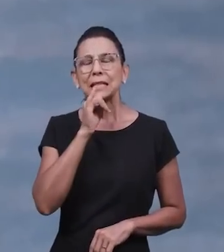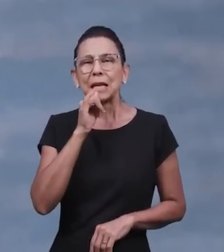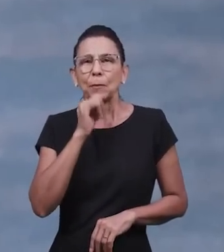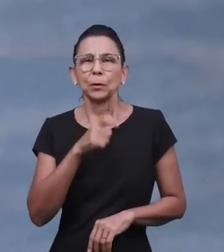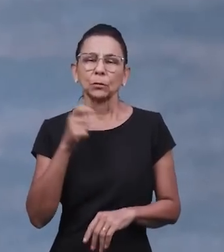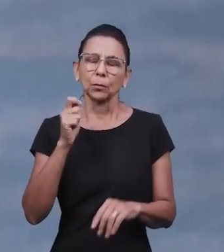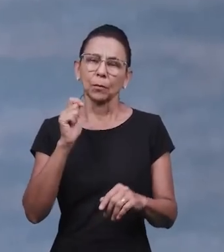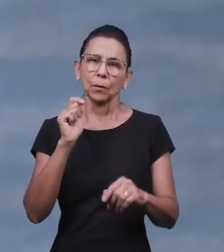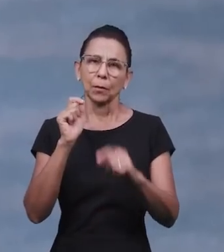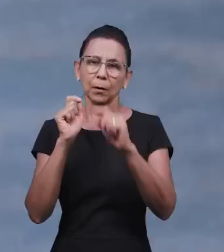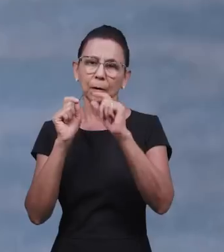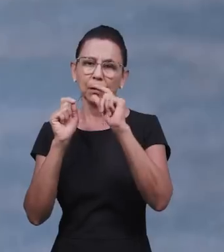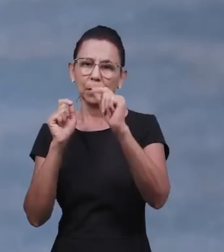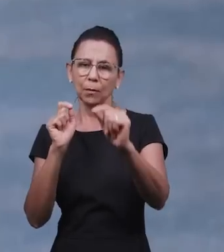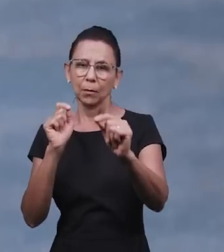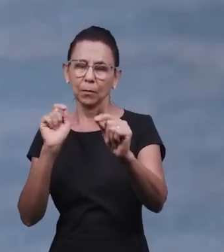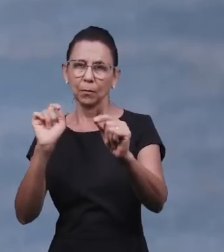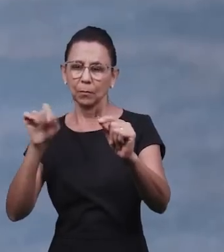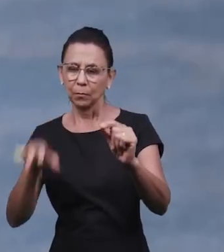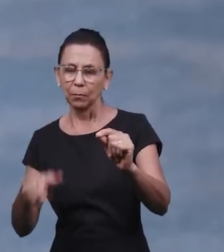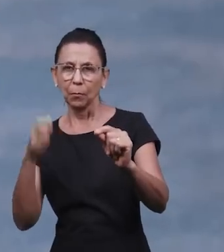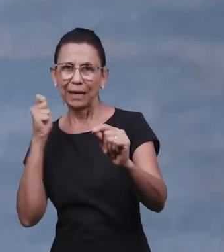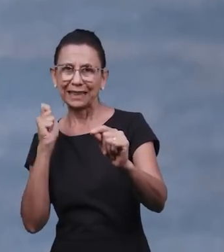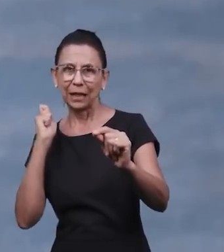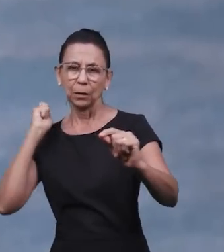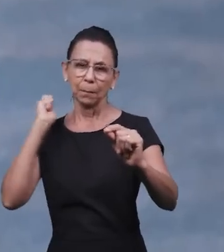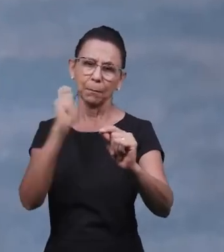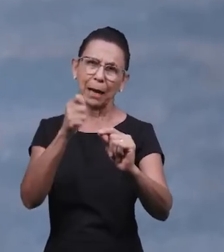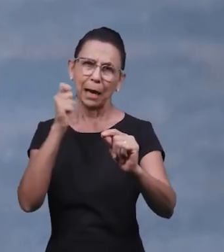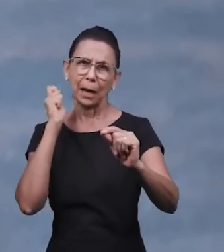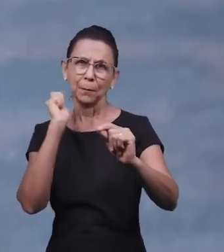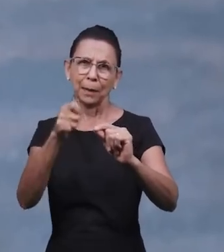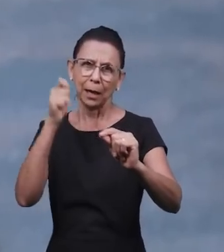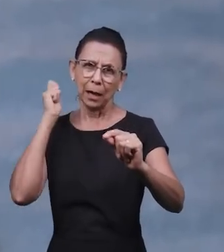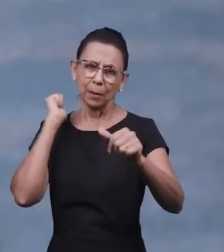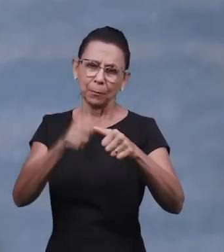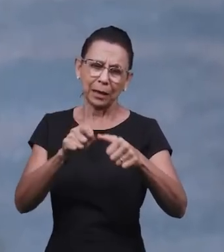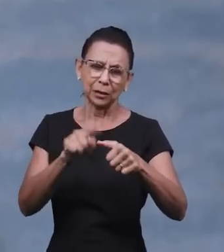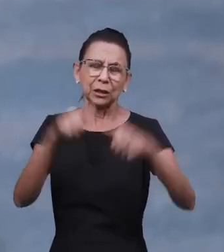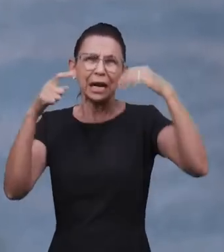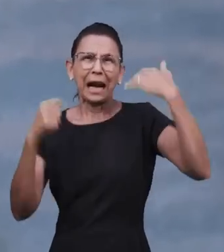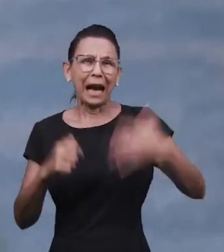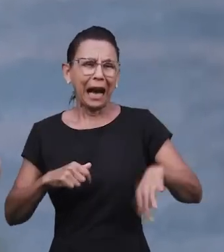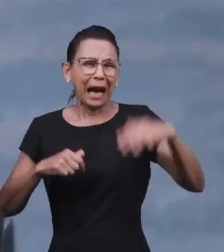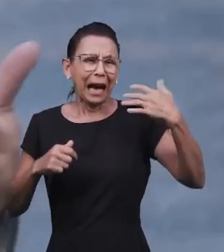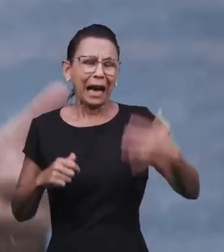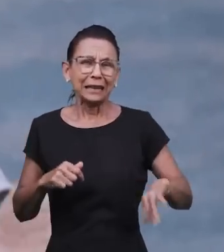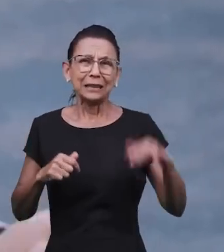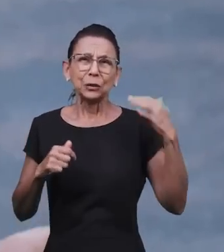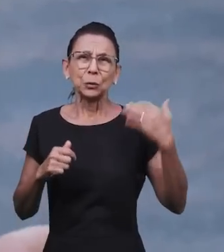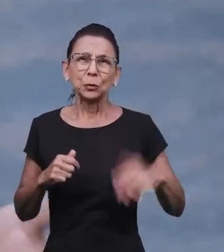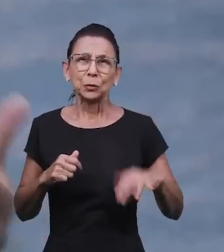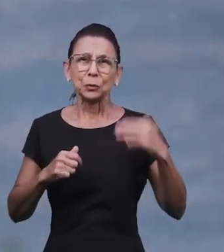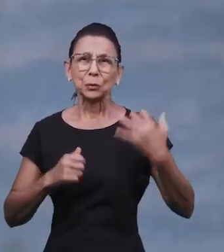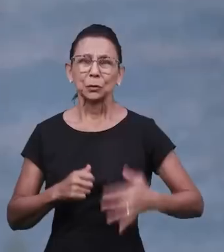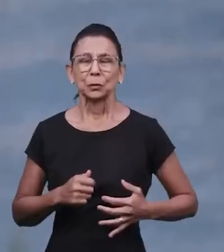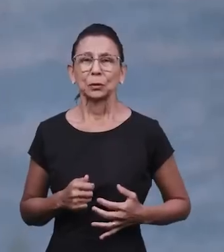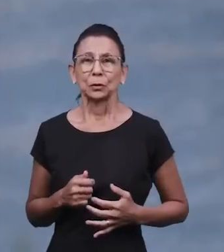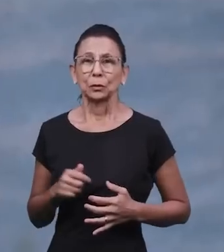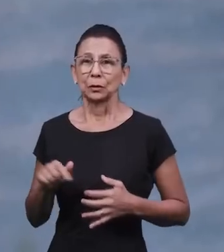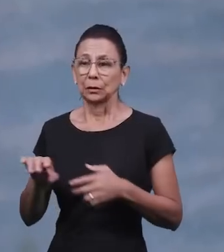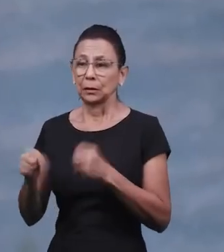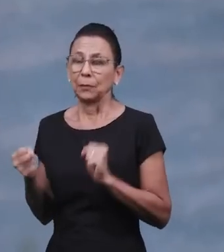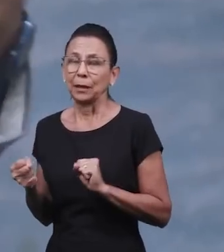martelo. Mas a hora que eu conseguir pregar um quadro, eu vou estar satisfeito com o uso dele. Então, as redes sociais são uma ferramenta e a gente